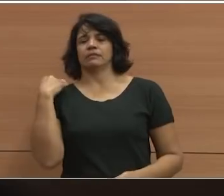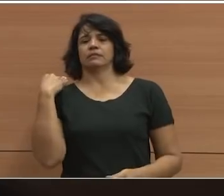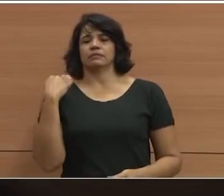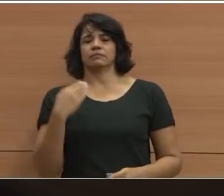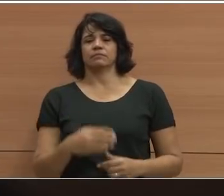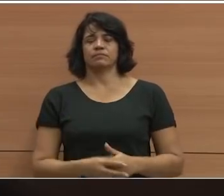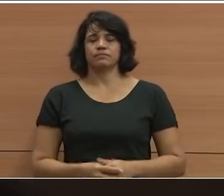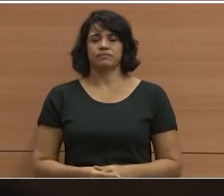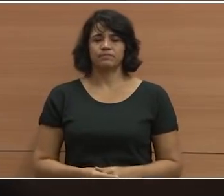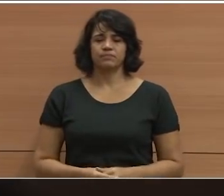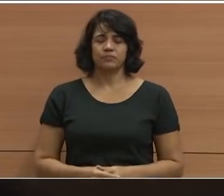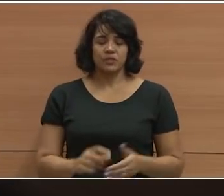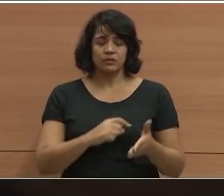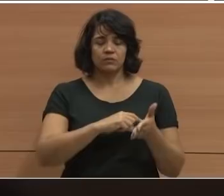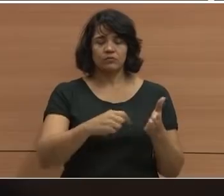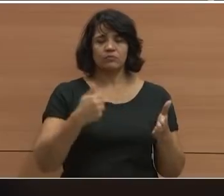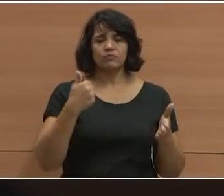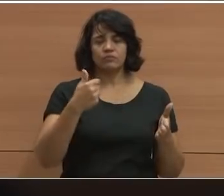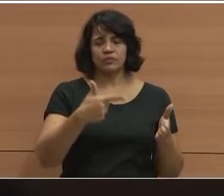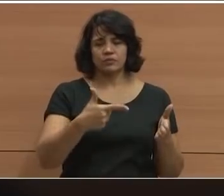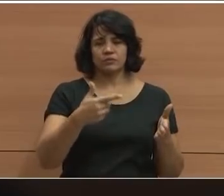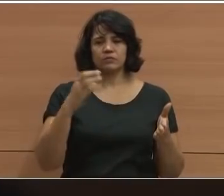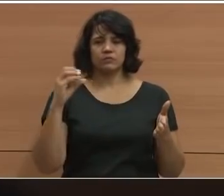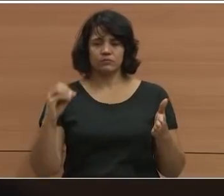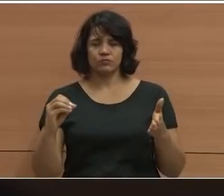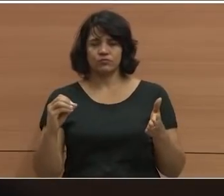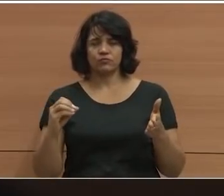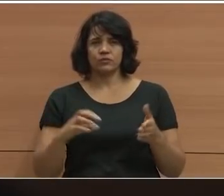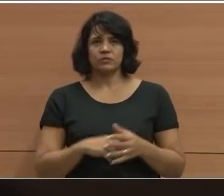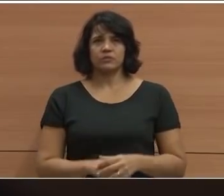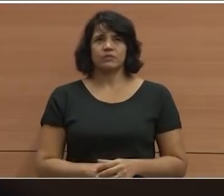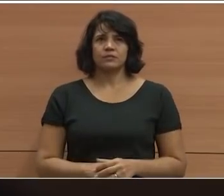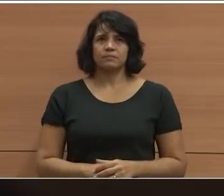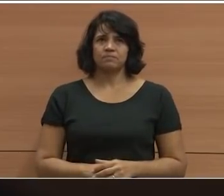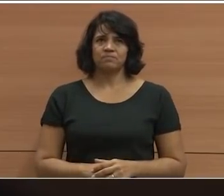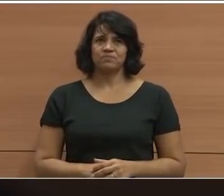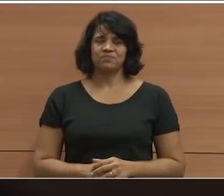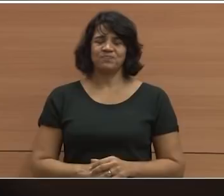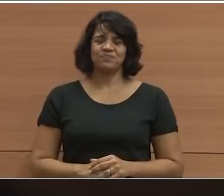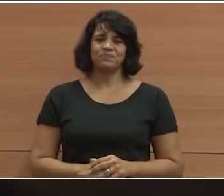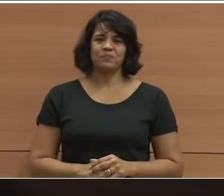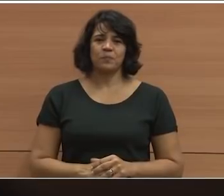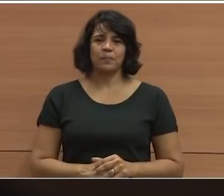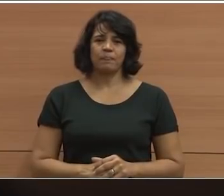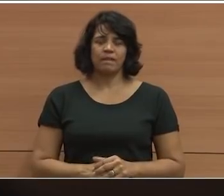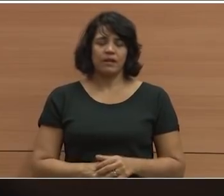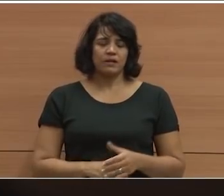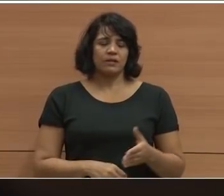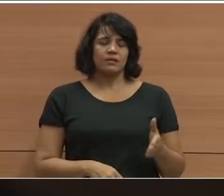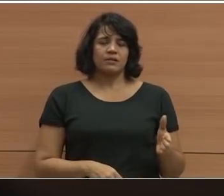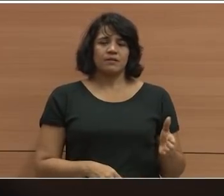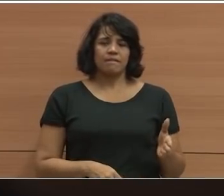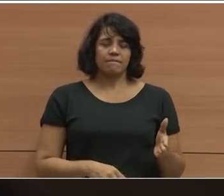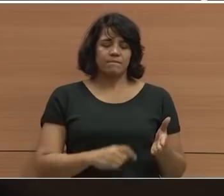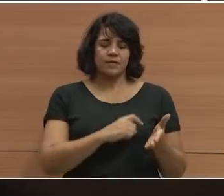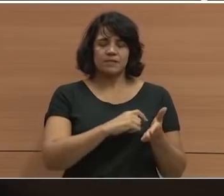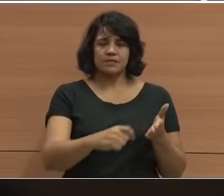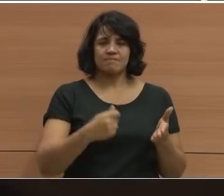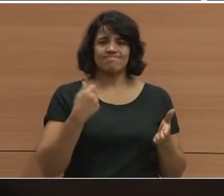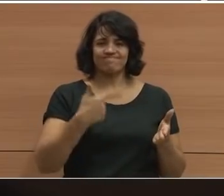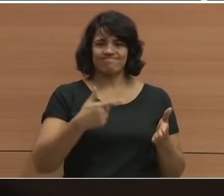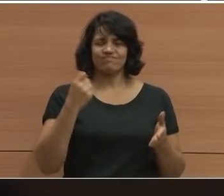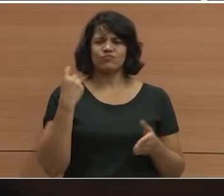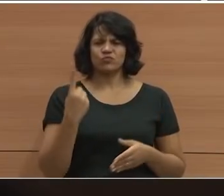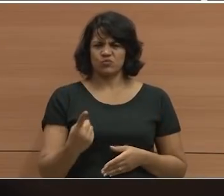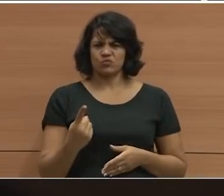no versículo 20, porque está escrito no livro dos Salmos, eu não vou ler isso aqui, versículo 21, é